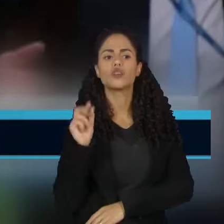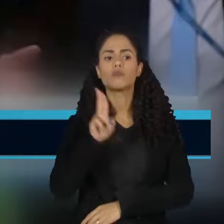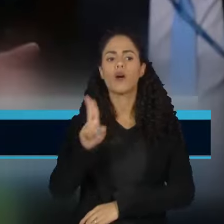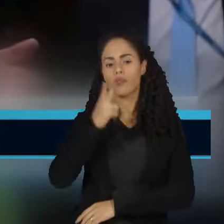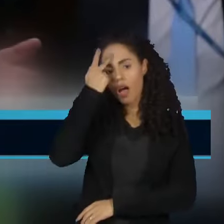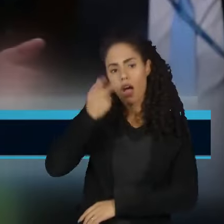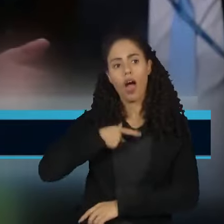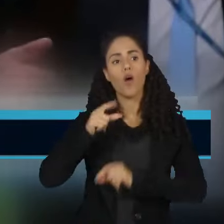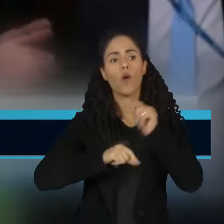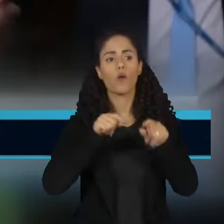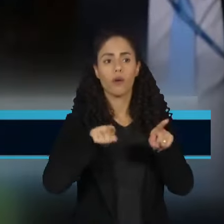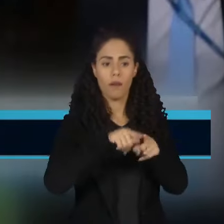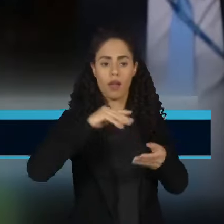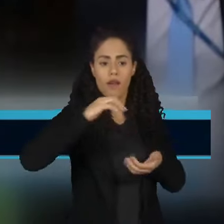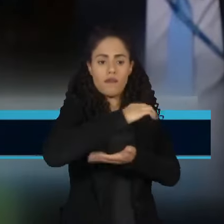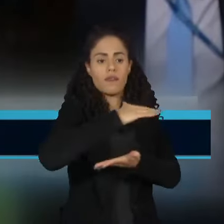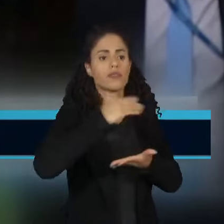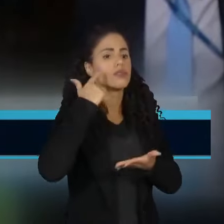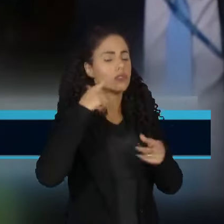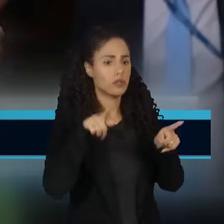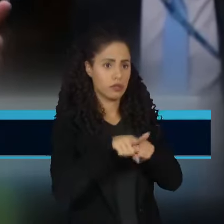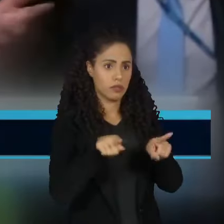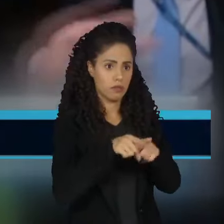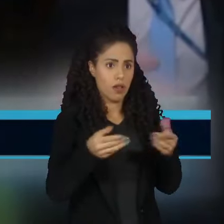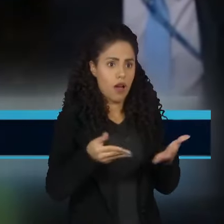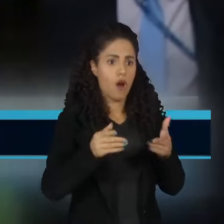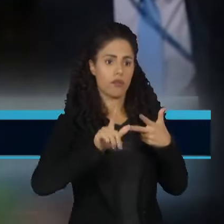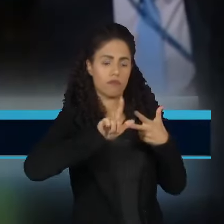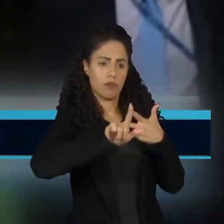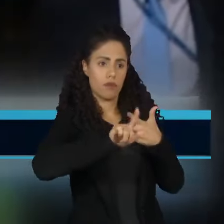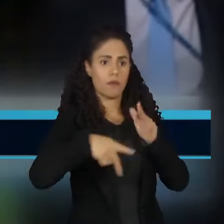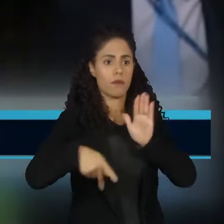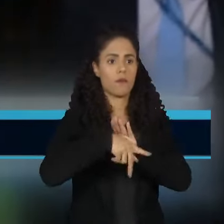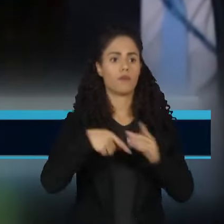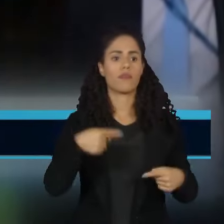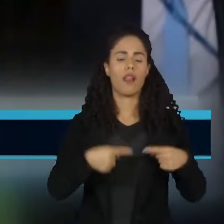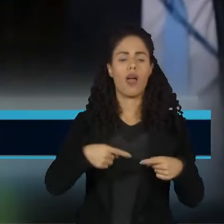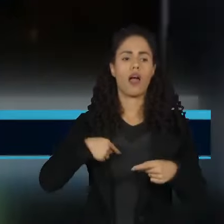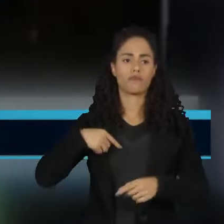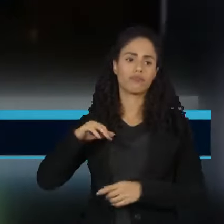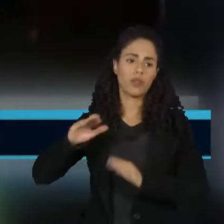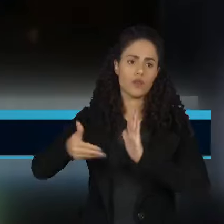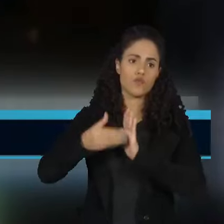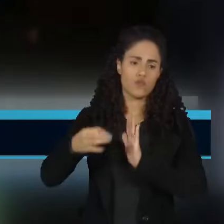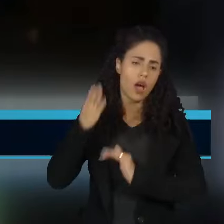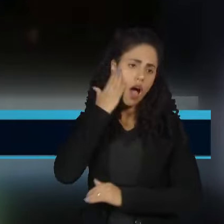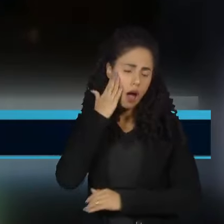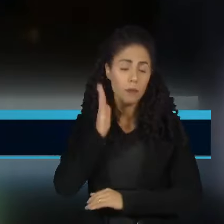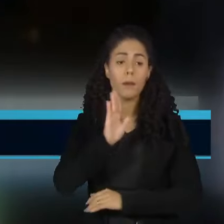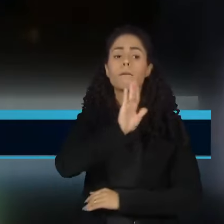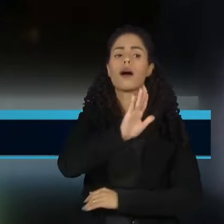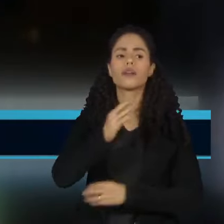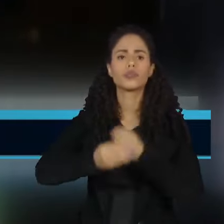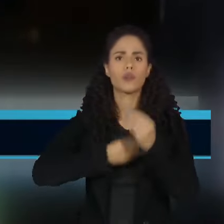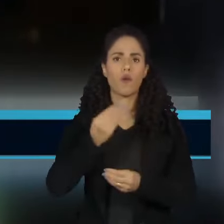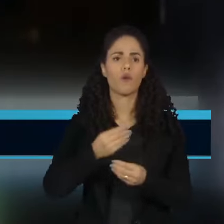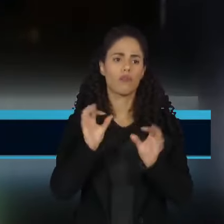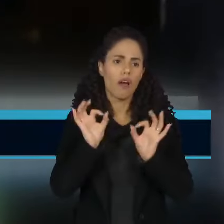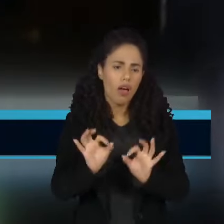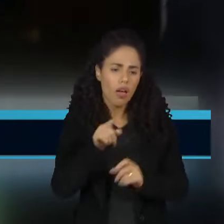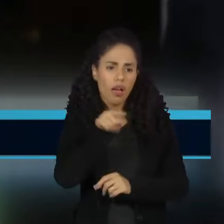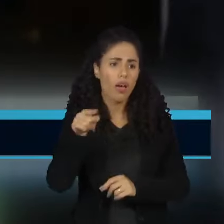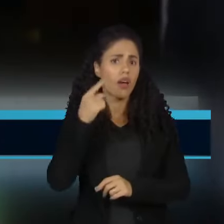que é própria da Anvisa, e invadindo a competência legislativa, que é própria do Congresso Nacional. Mas que isso não represente, de